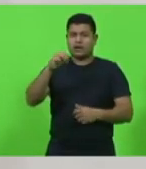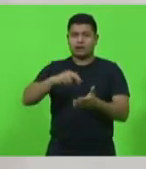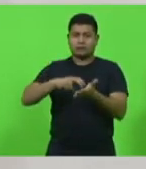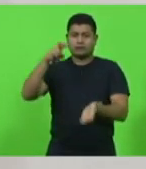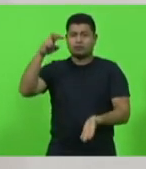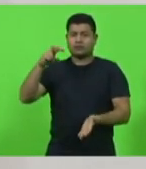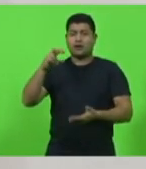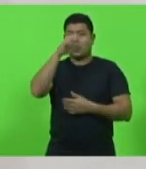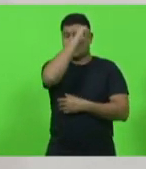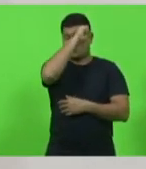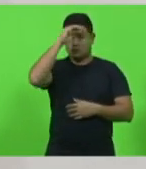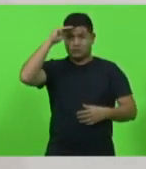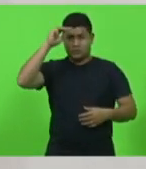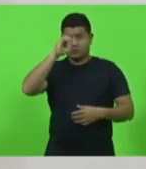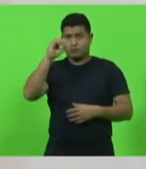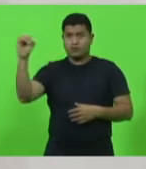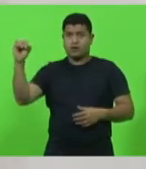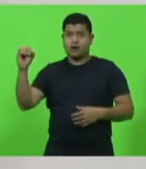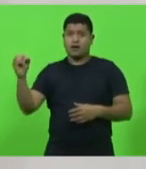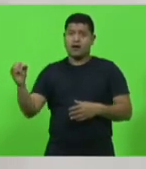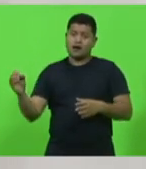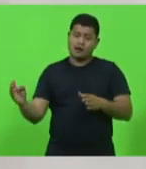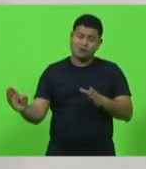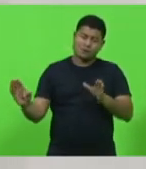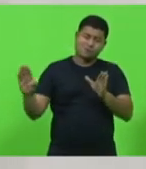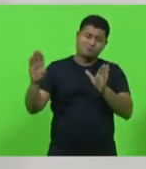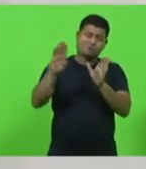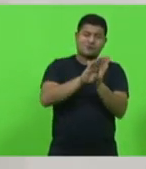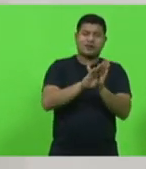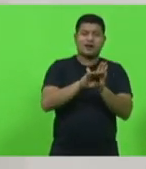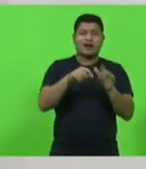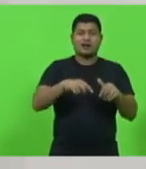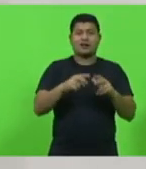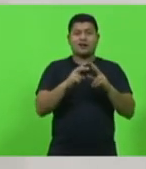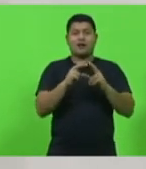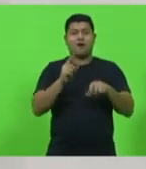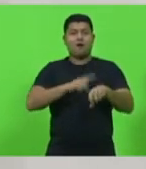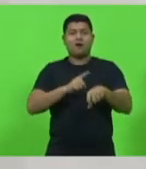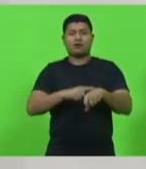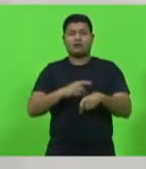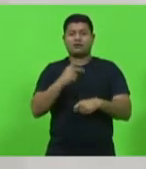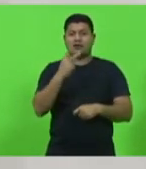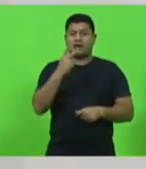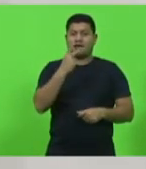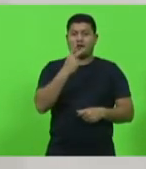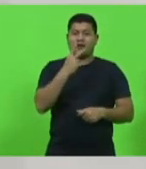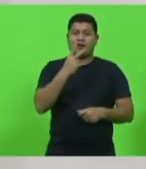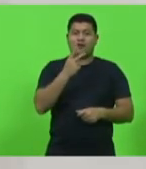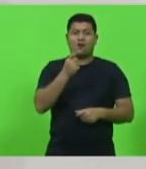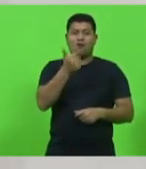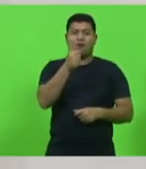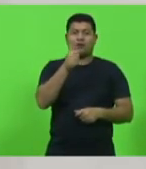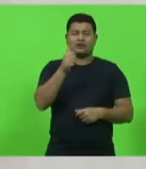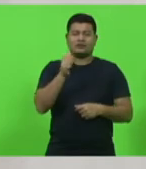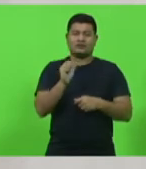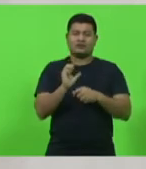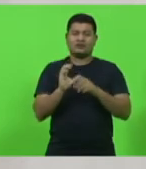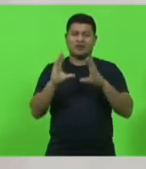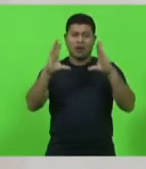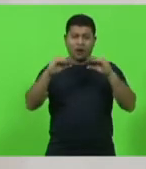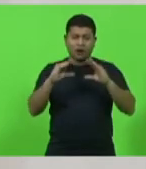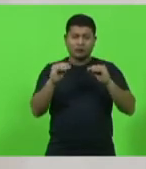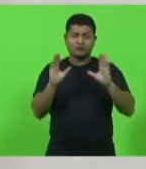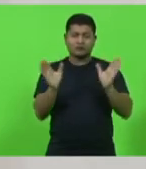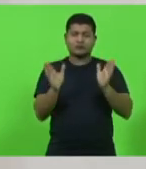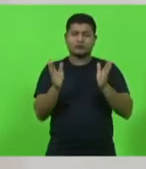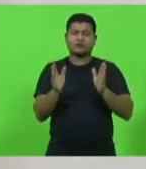às 23h30 aqui em Florianópolis, passando pela 163,